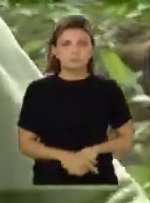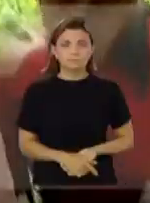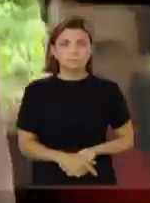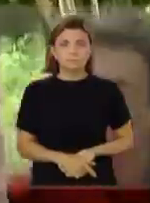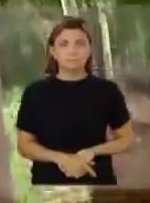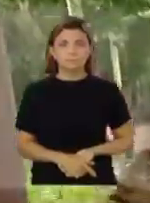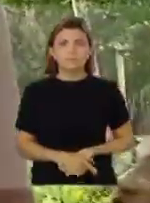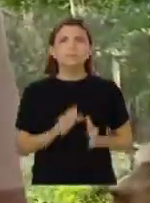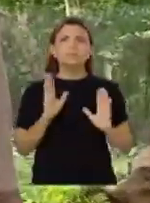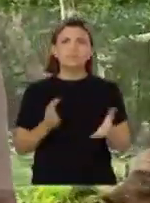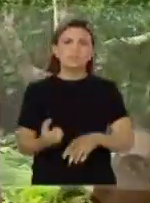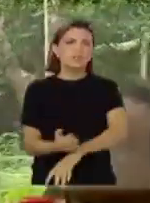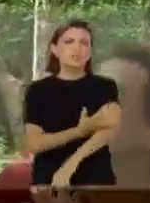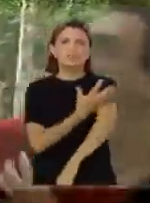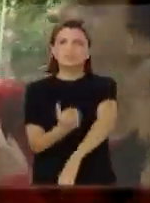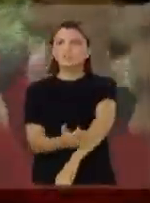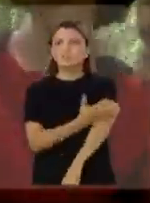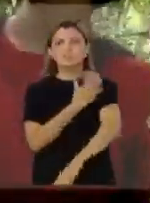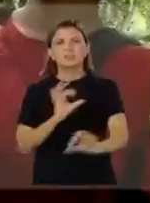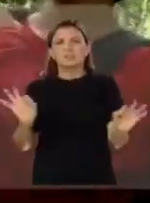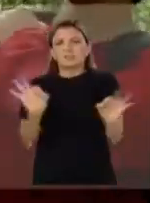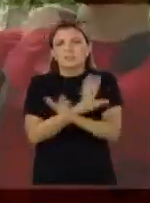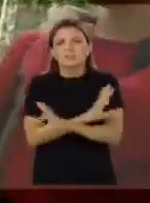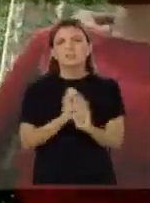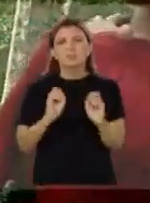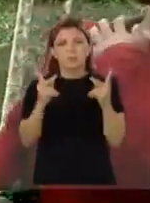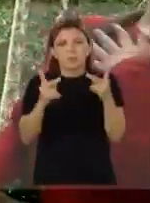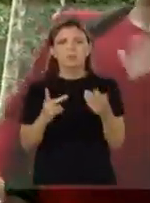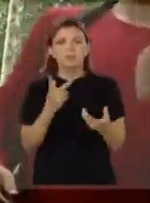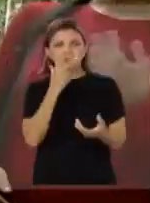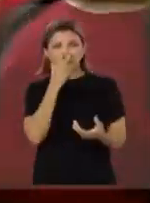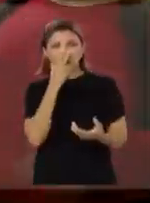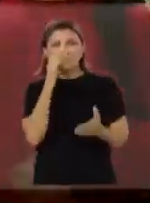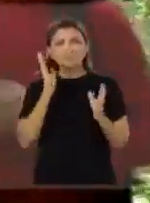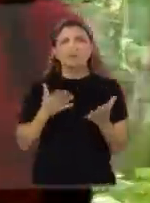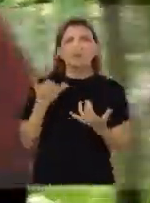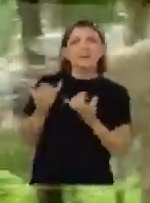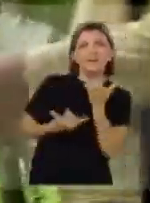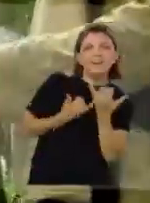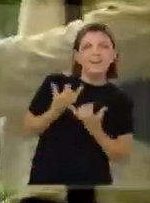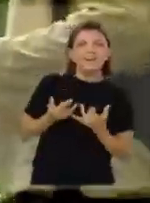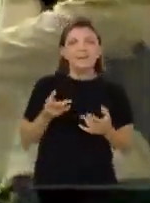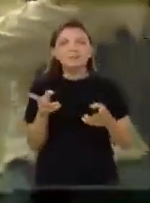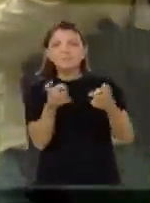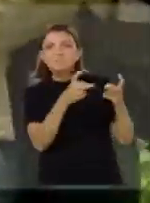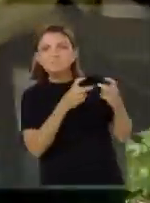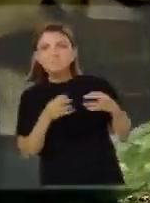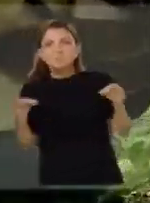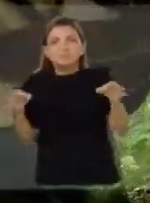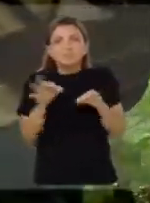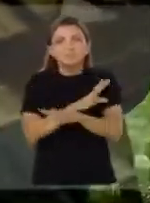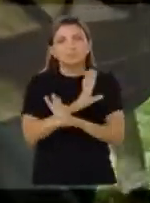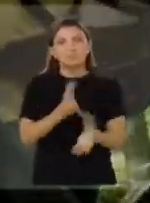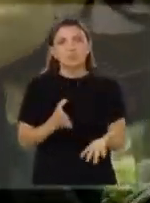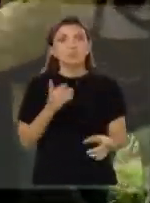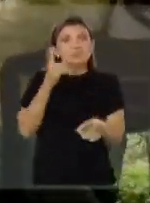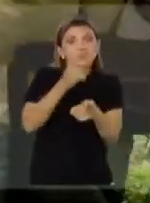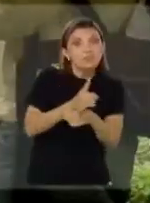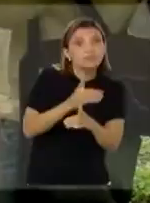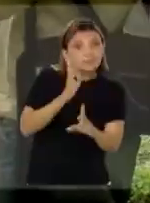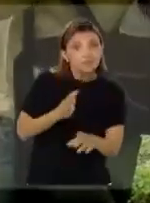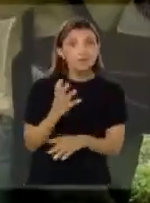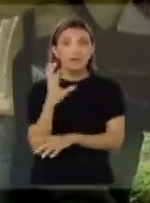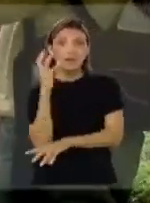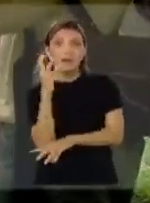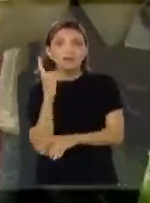bom gente eu acho que a gente já teve emoção demais por hoje né Muito mais do que num parque de diversões hein minha parte consideração comprida consegui